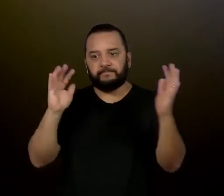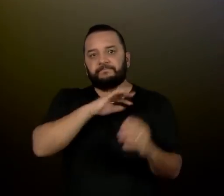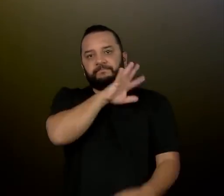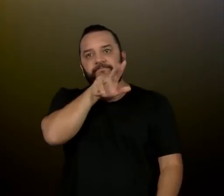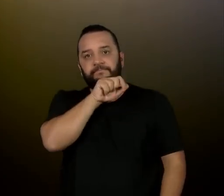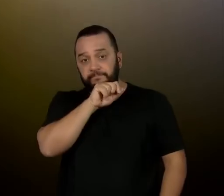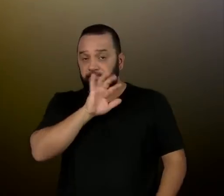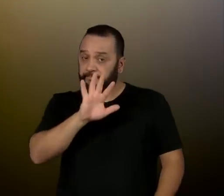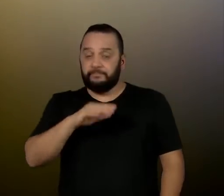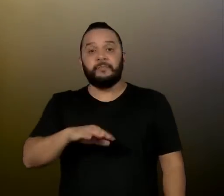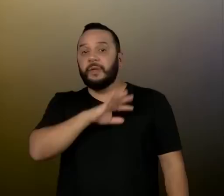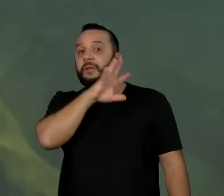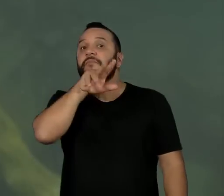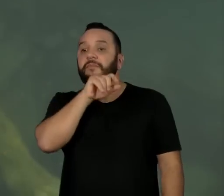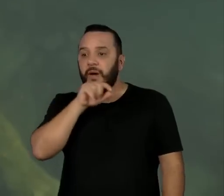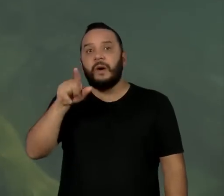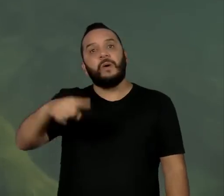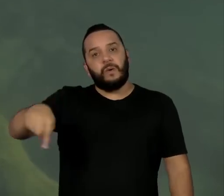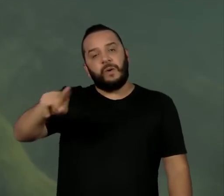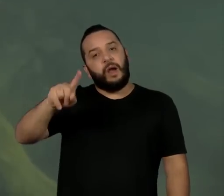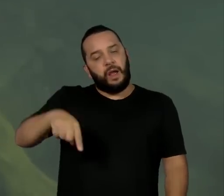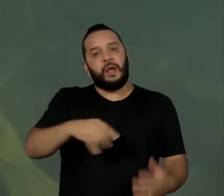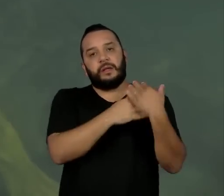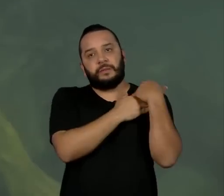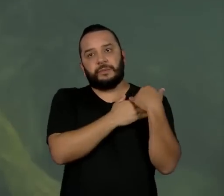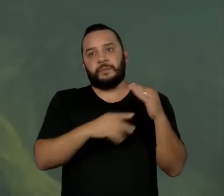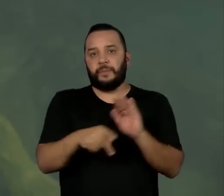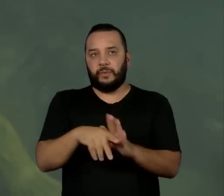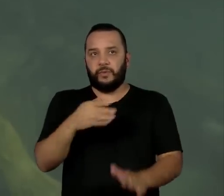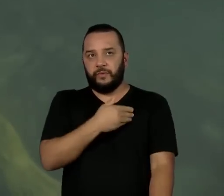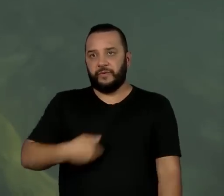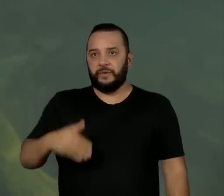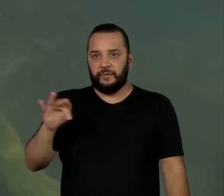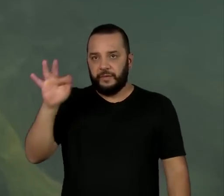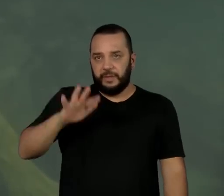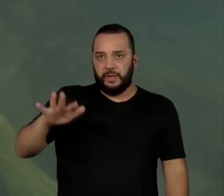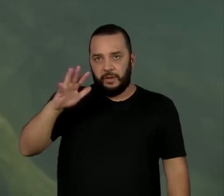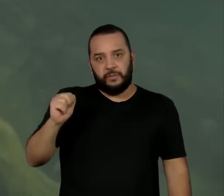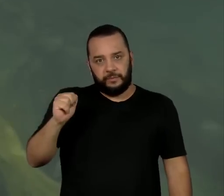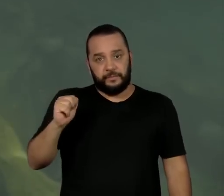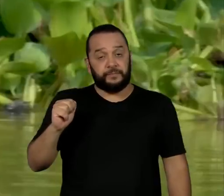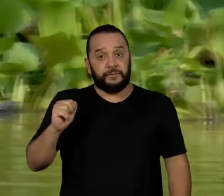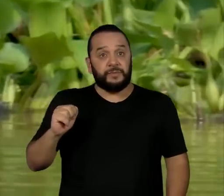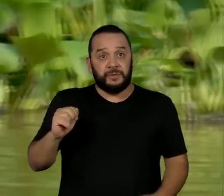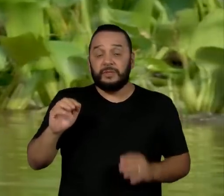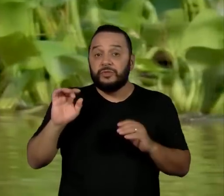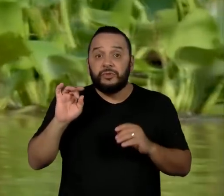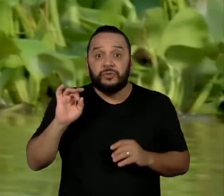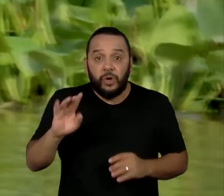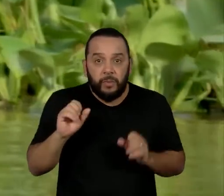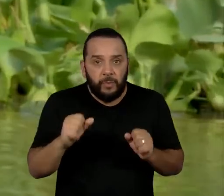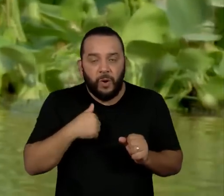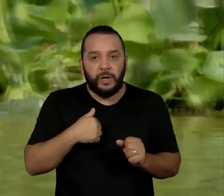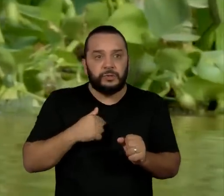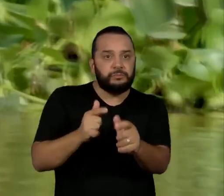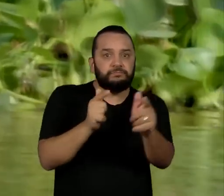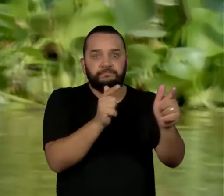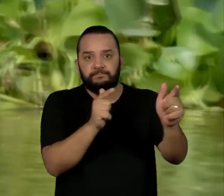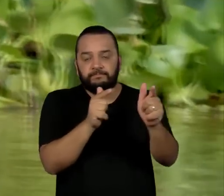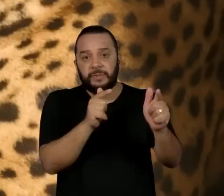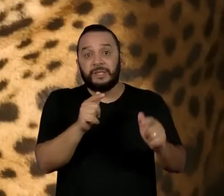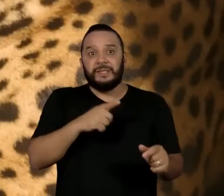do país passaram a ser de responsabilidade da União. E a atividade só poderia ser então exercida com